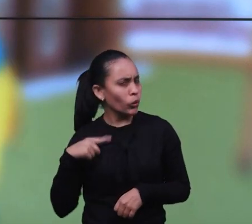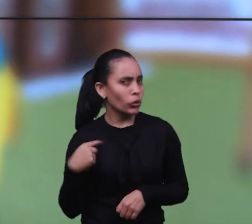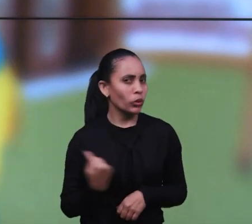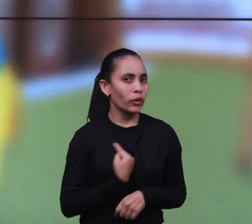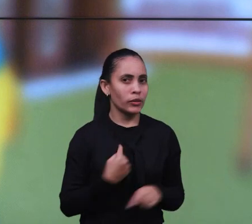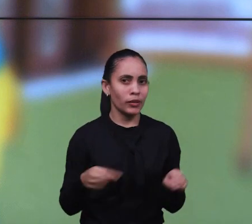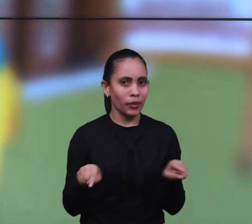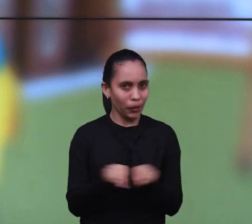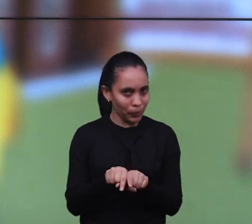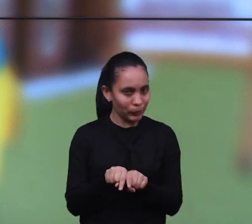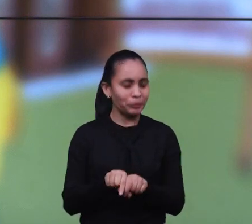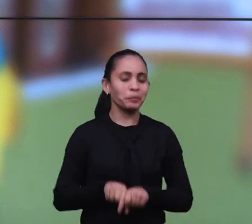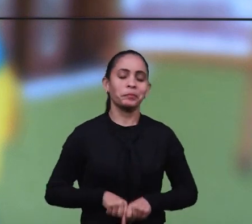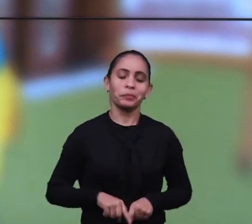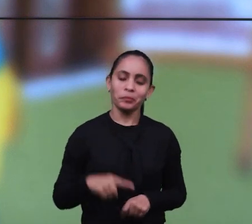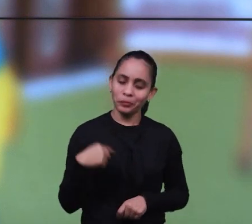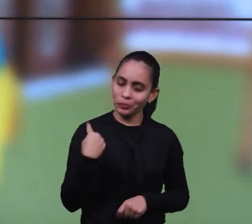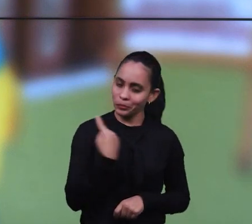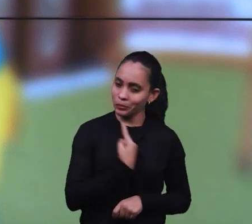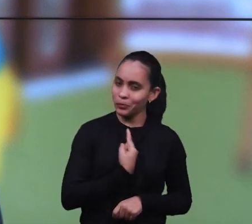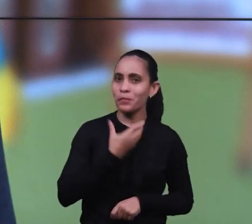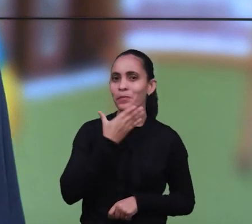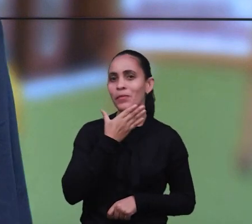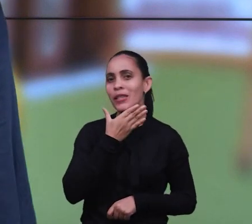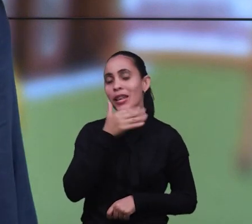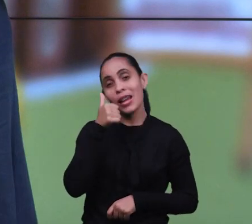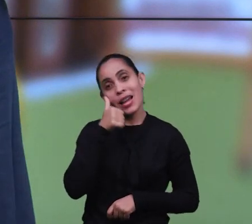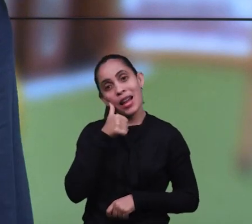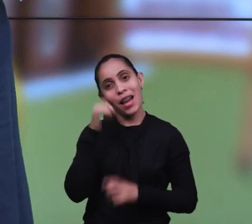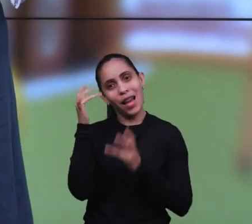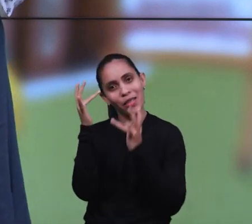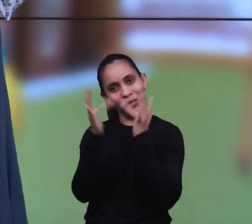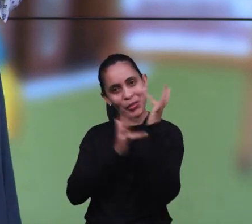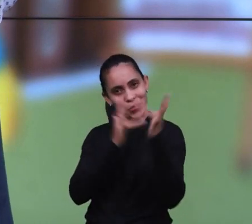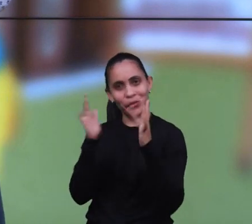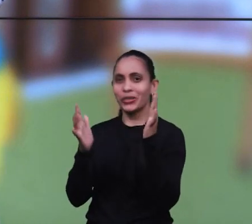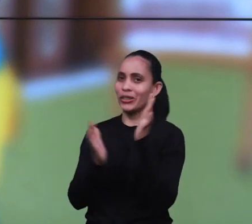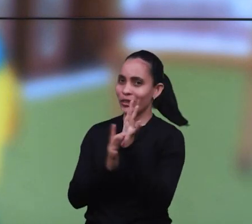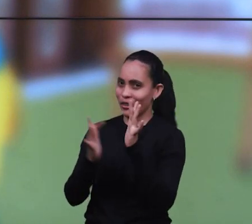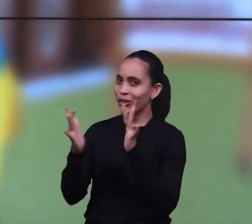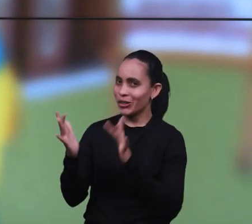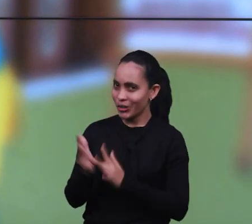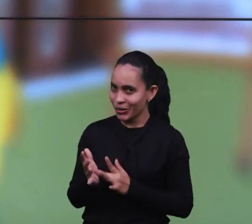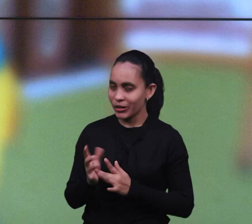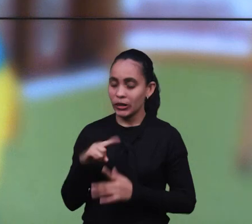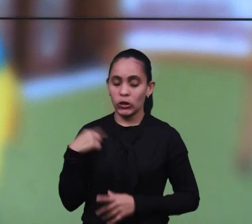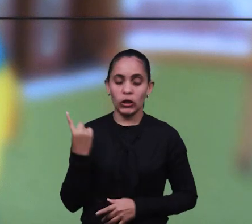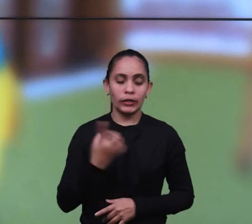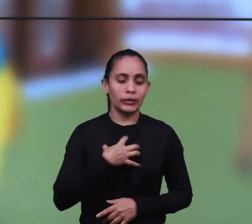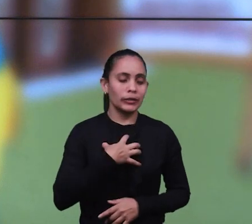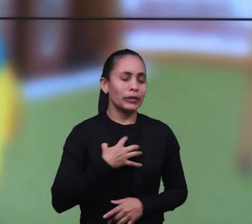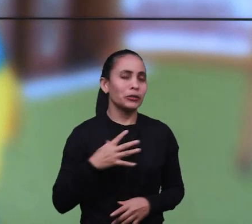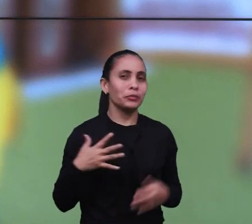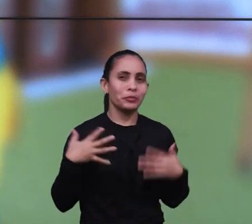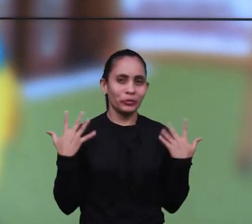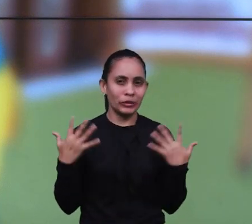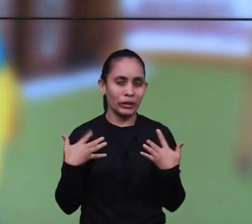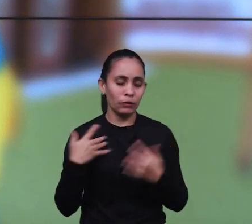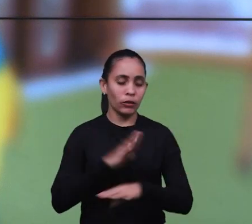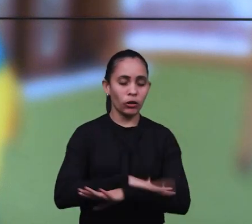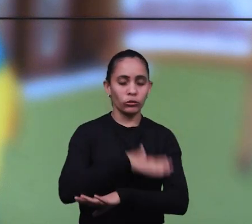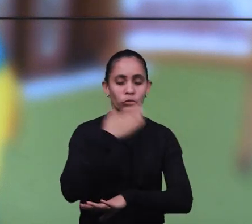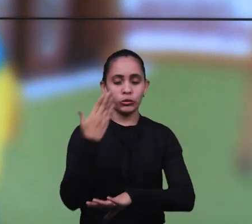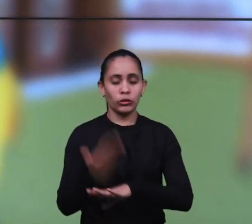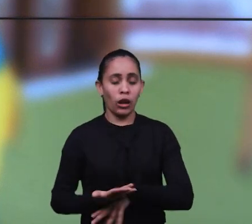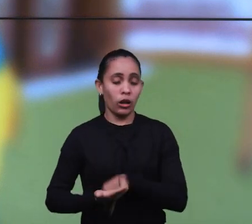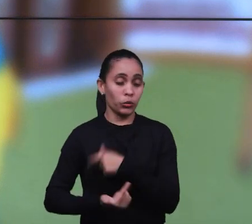não é assim conosco também? Nós somos a noiva do Senhor, a noiva de Jesus. E a nossa maior alegria é depois, no fim do